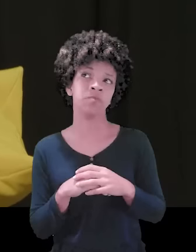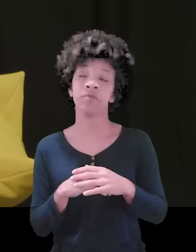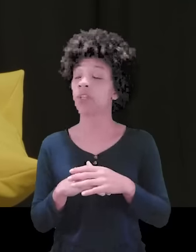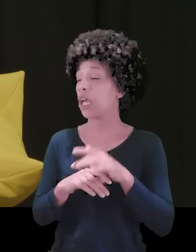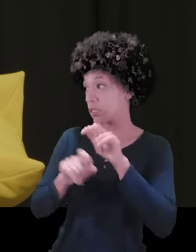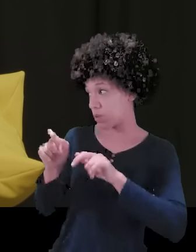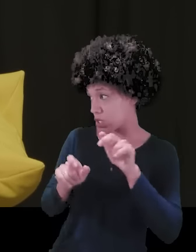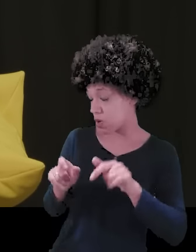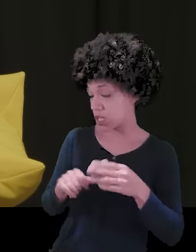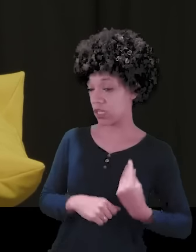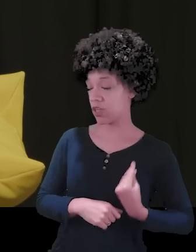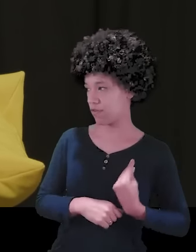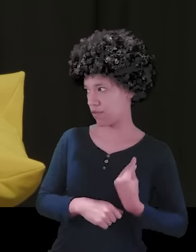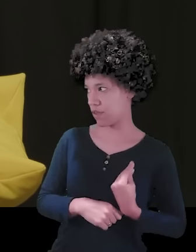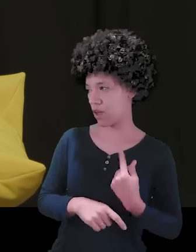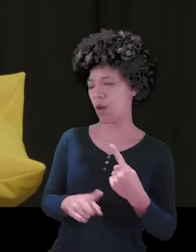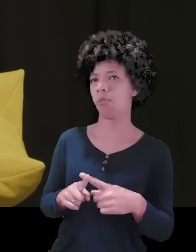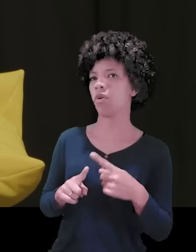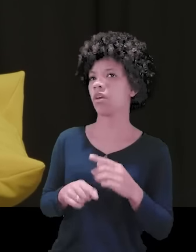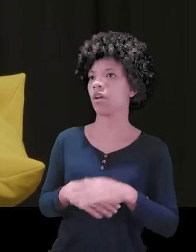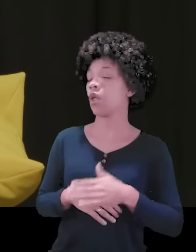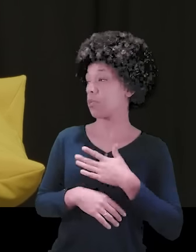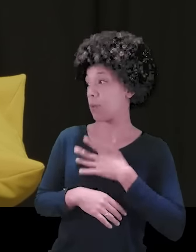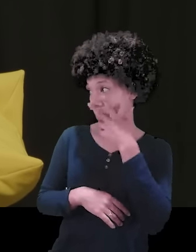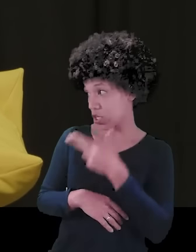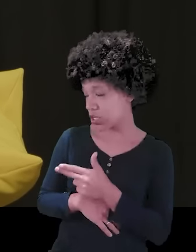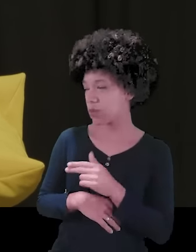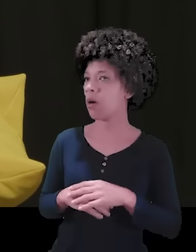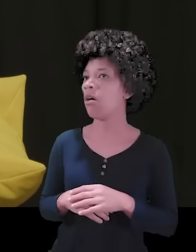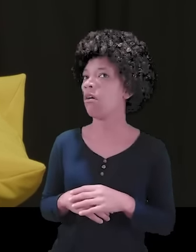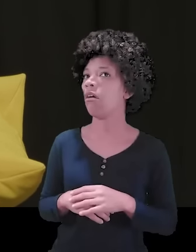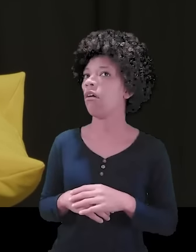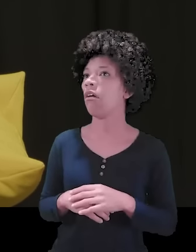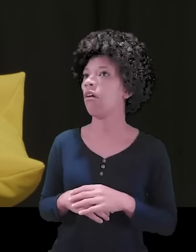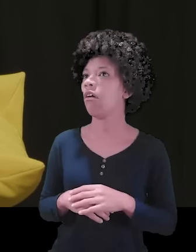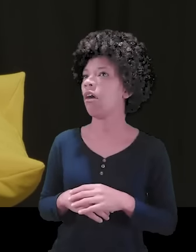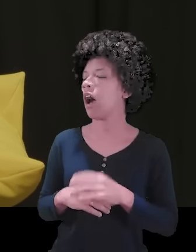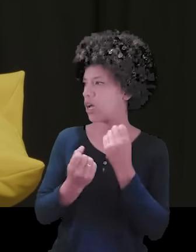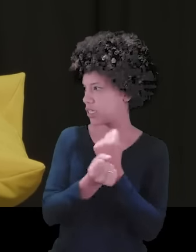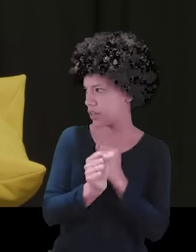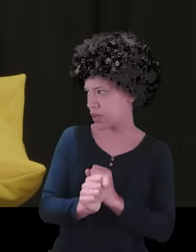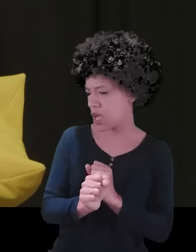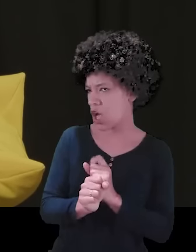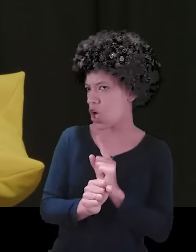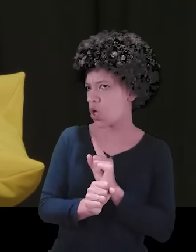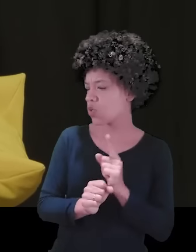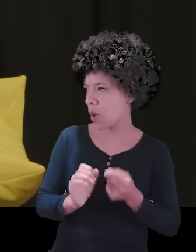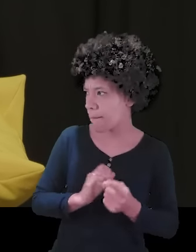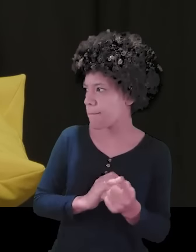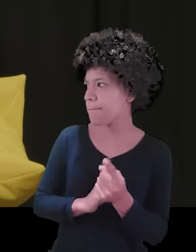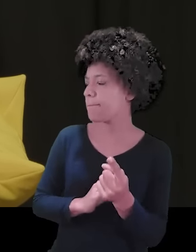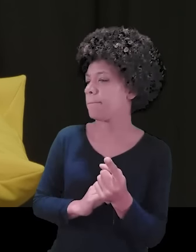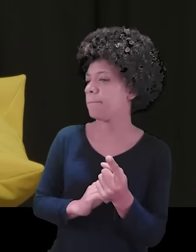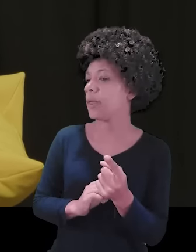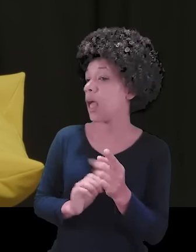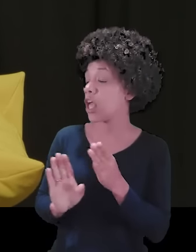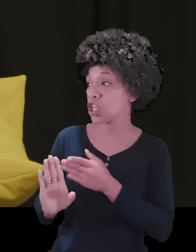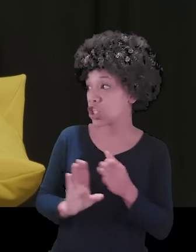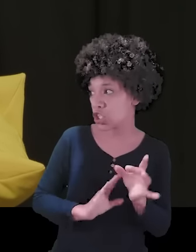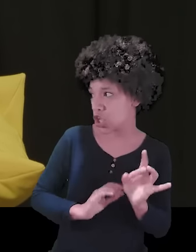as pessoas que viveram que na minha no meu achismo leva a crer que a escravidão ela não é eterna é um período